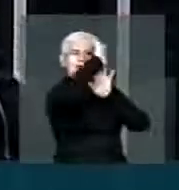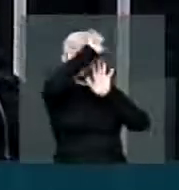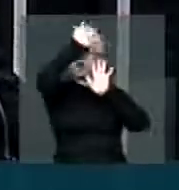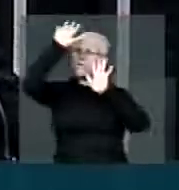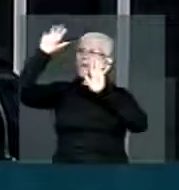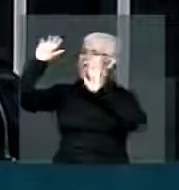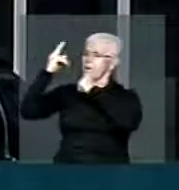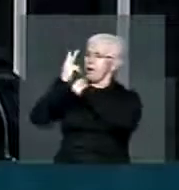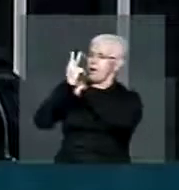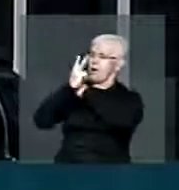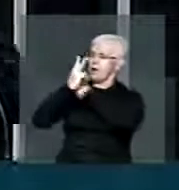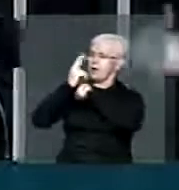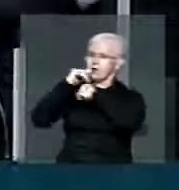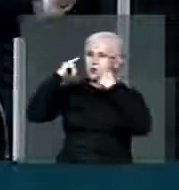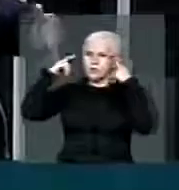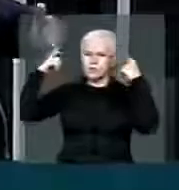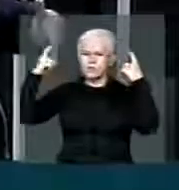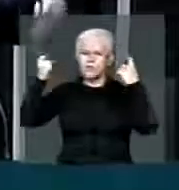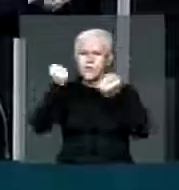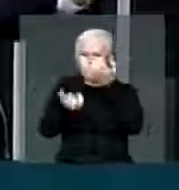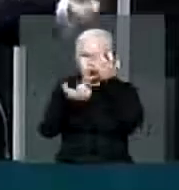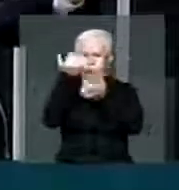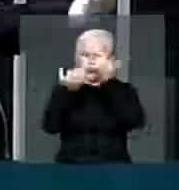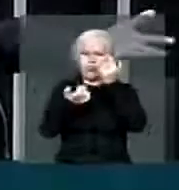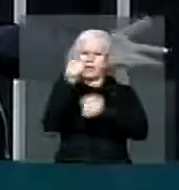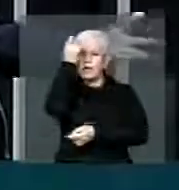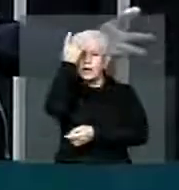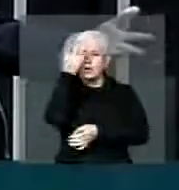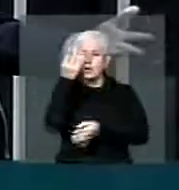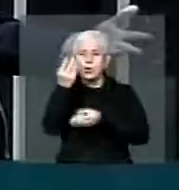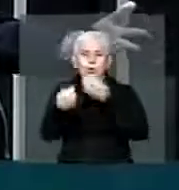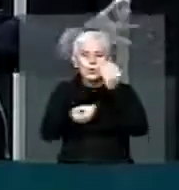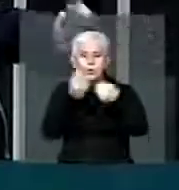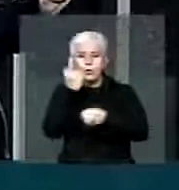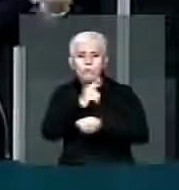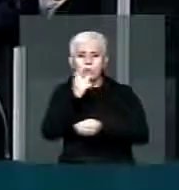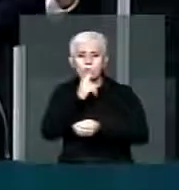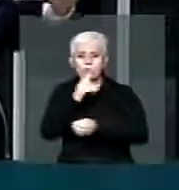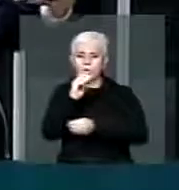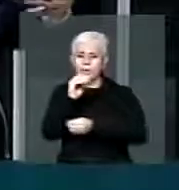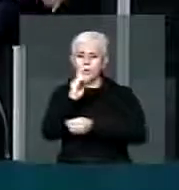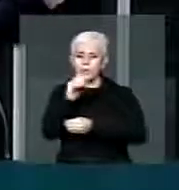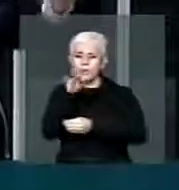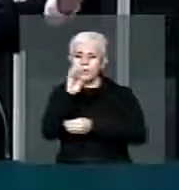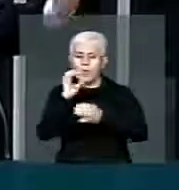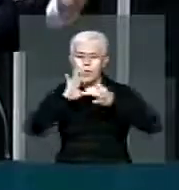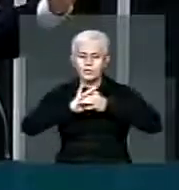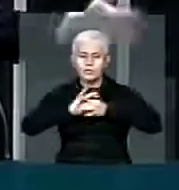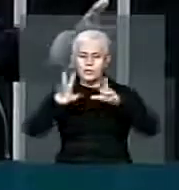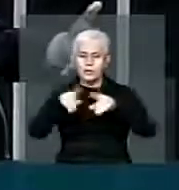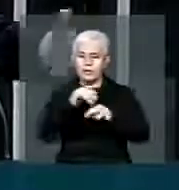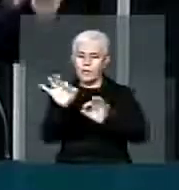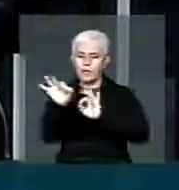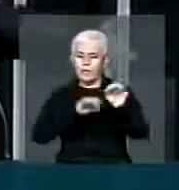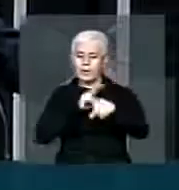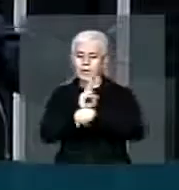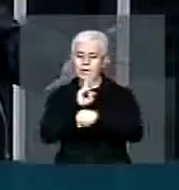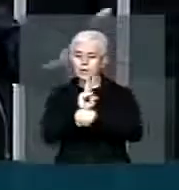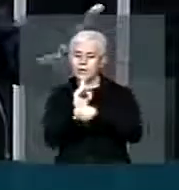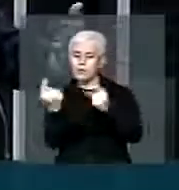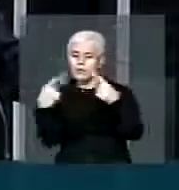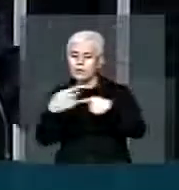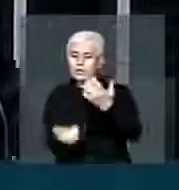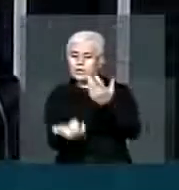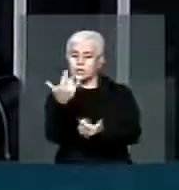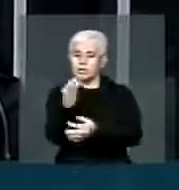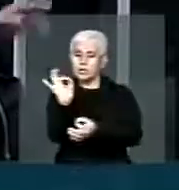isolamento acústico? Como que era possível que uma boate funcionasse sem que tenha um plano de prevenção de incêndio em